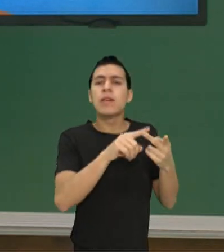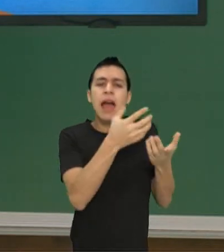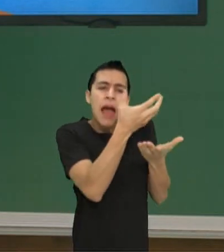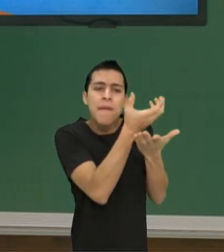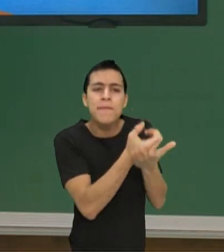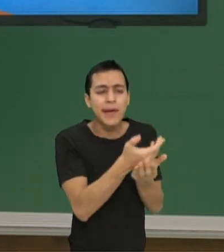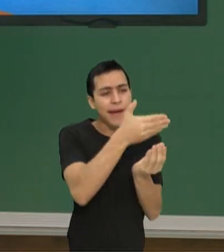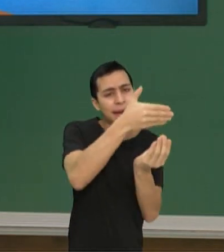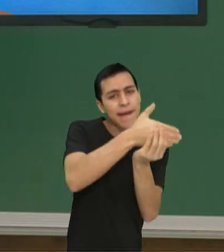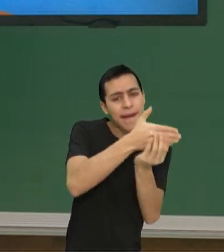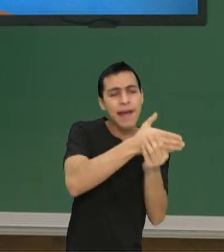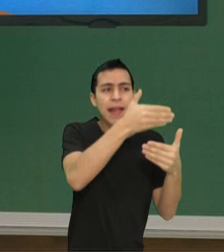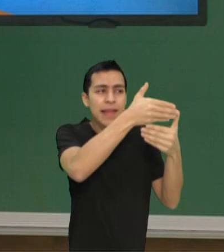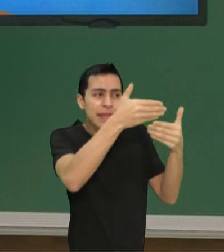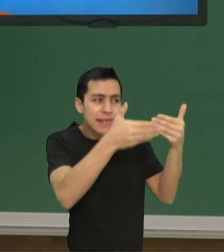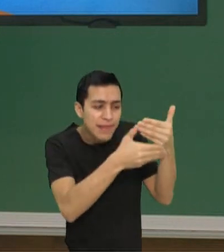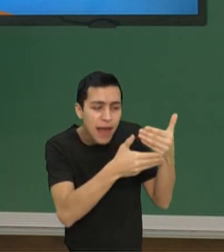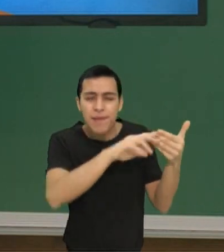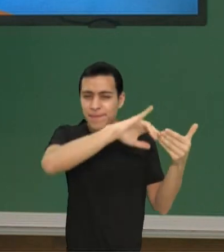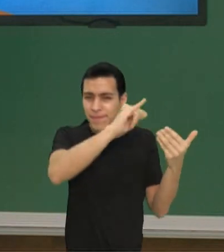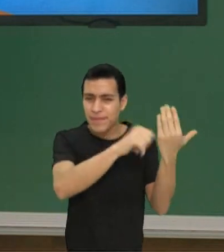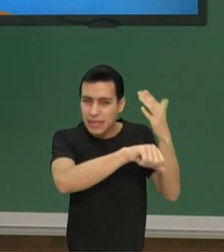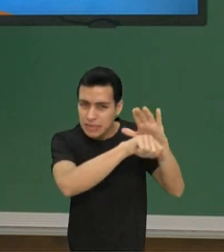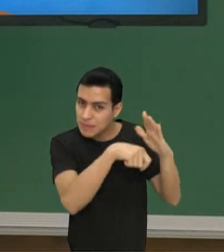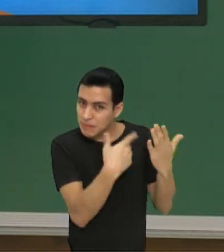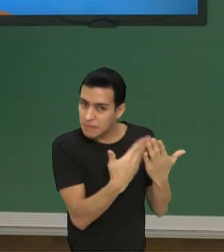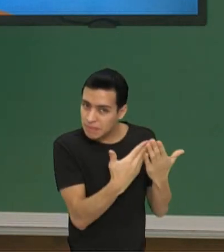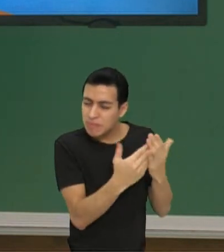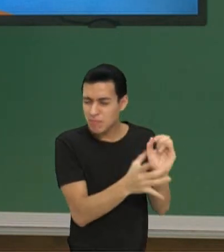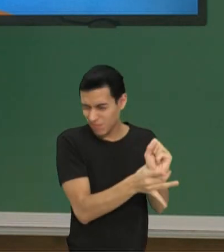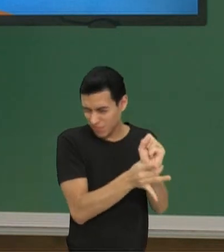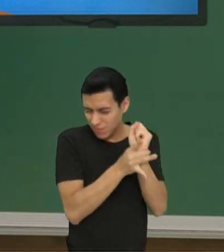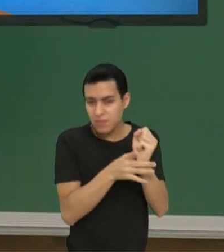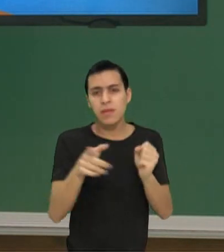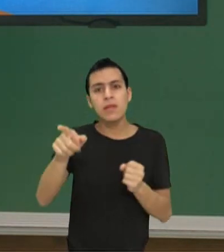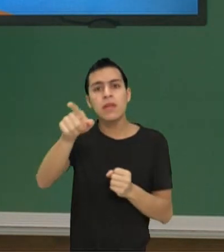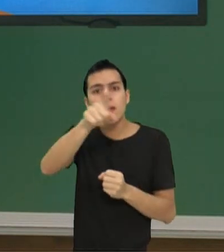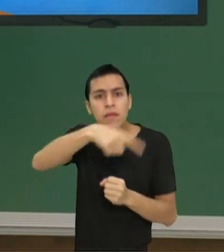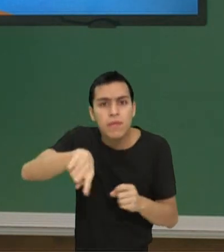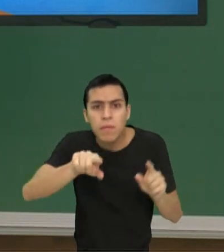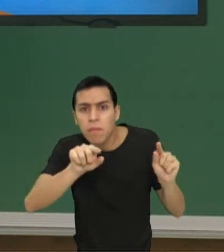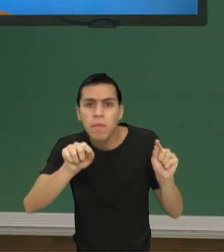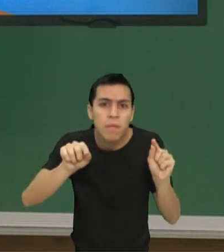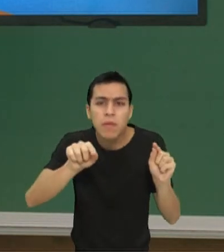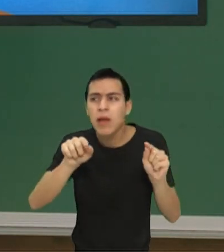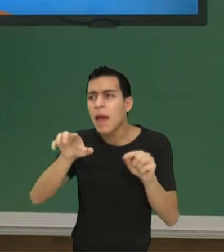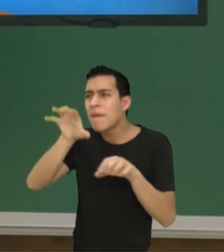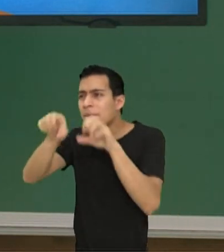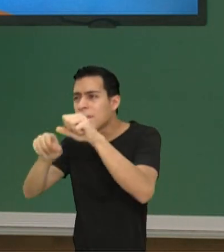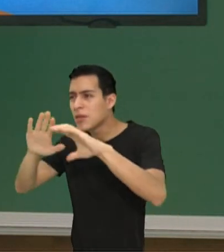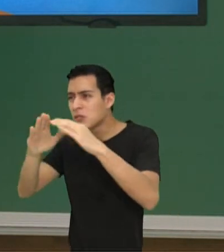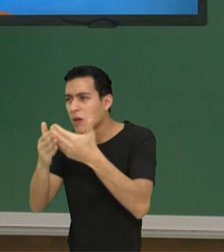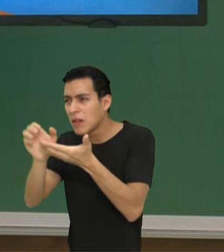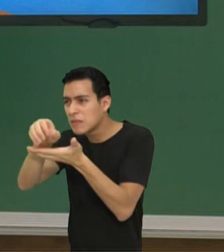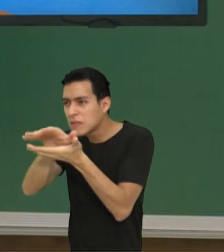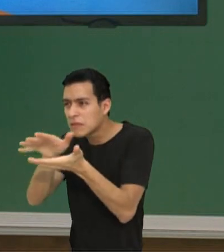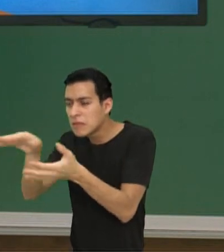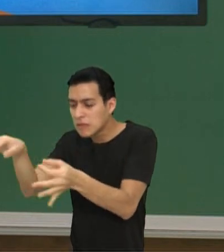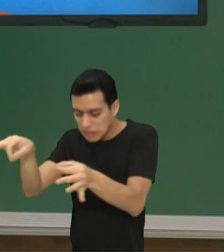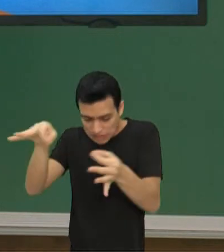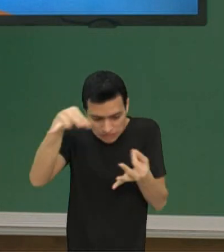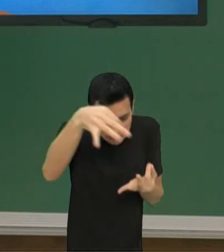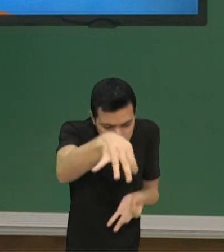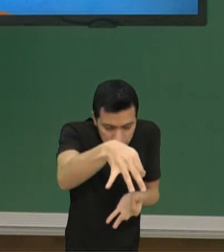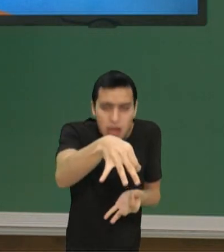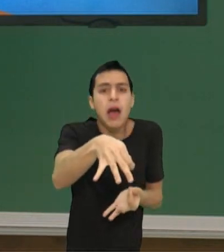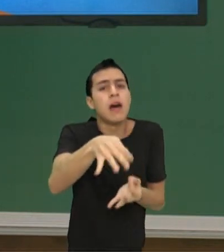já deixa garantido aí. E para você que está fazendo as atividades, pegando lá no colégio, não esqueça de fazer, meu caro, e